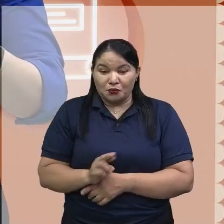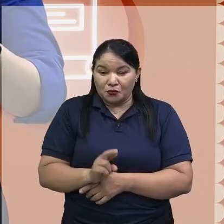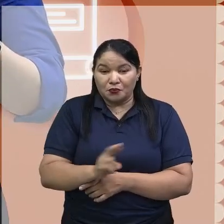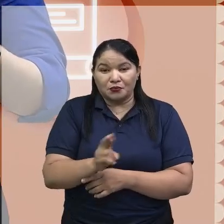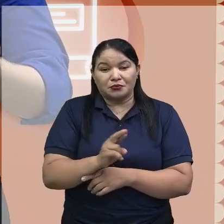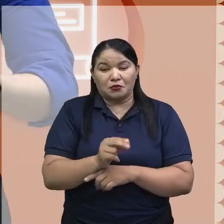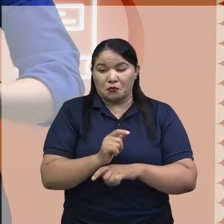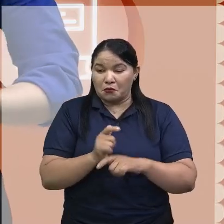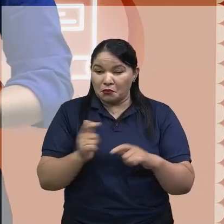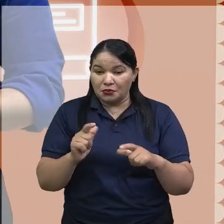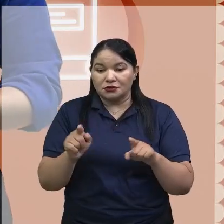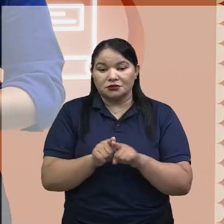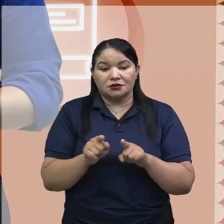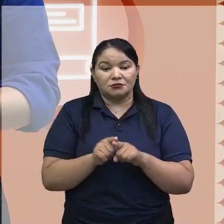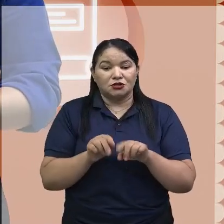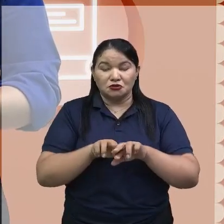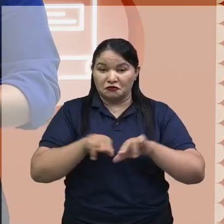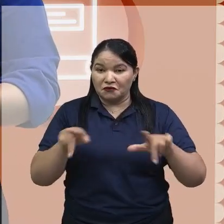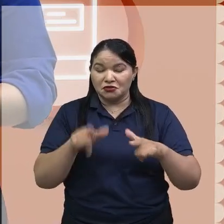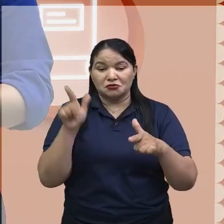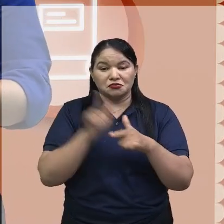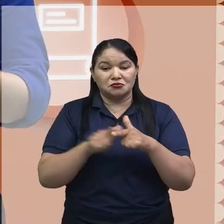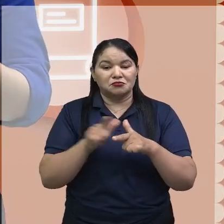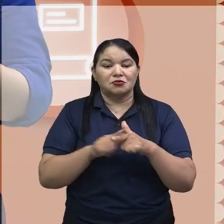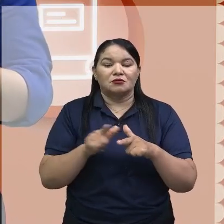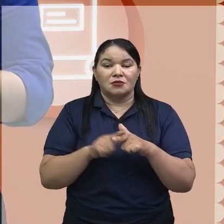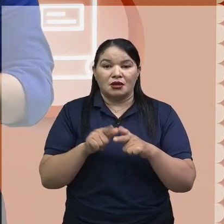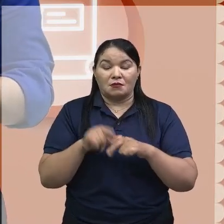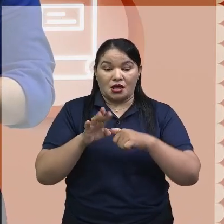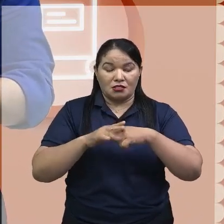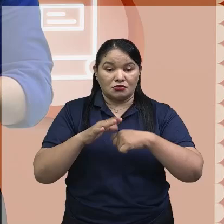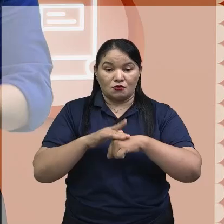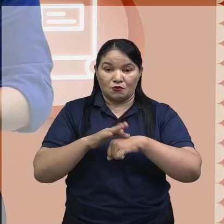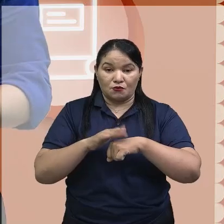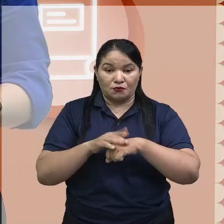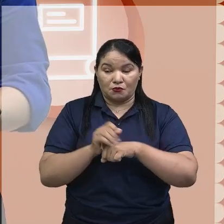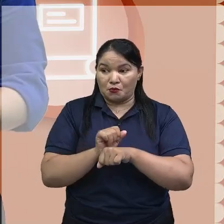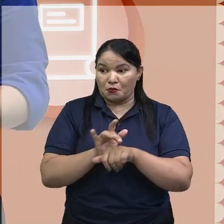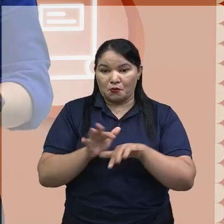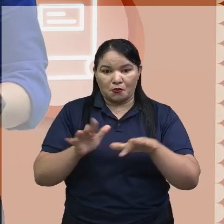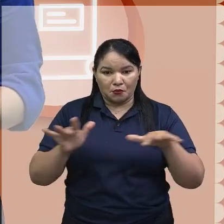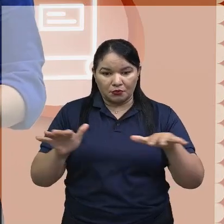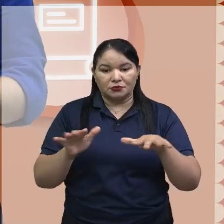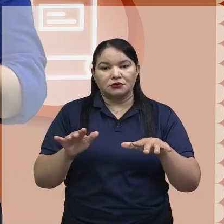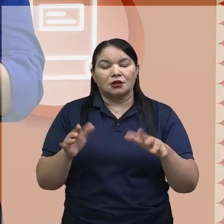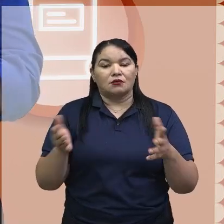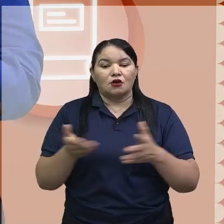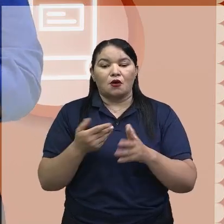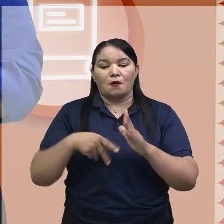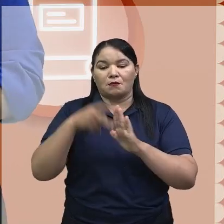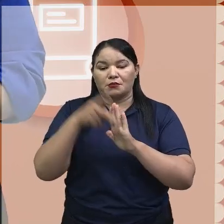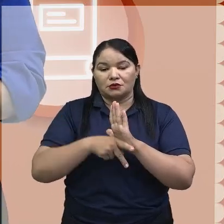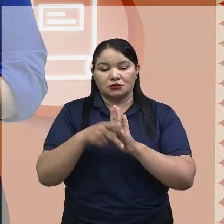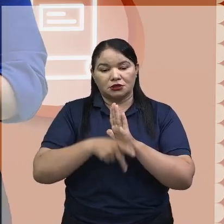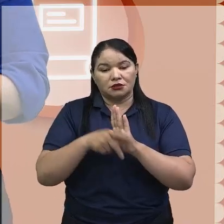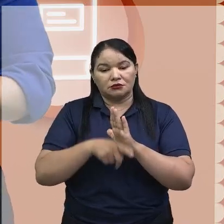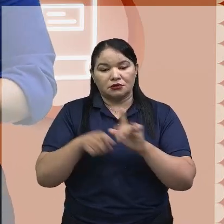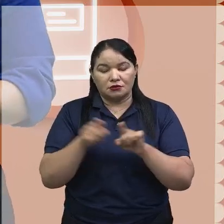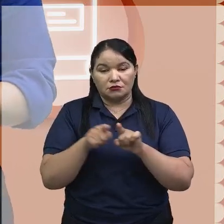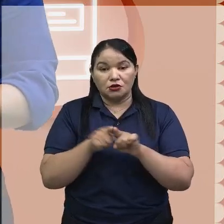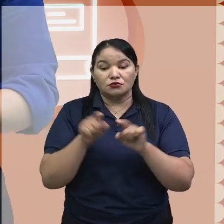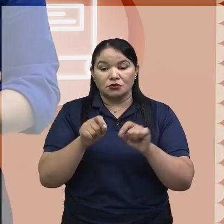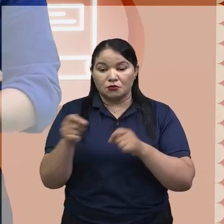vai causar esse aumento dessas doenças. Juntamente a isso, nós temos o projeto de modernização